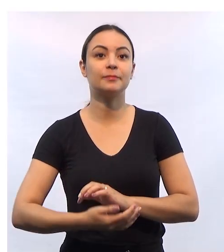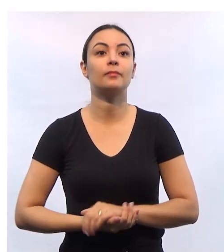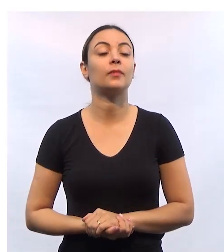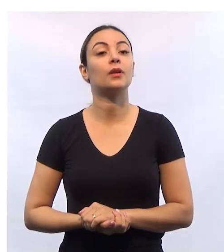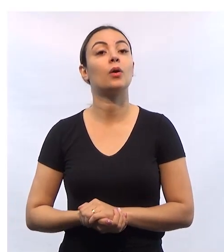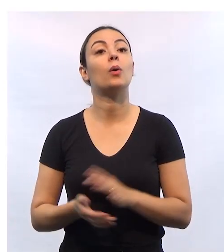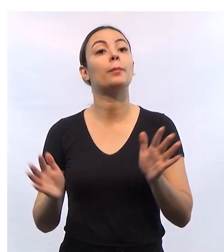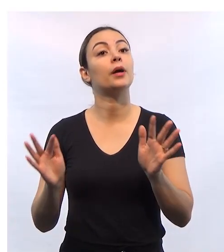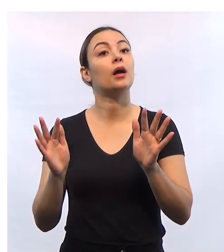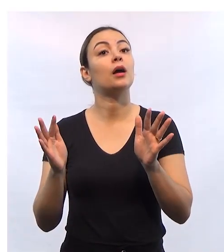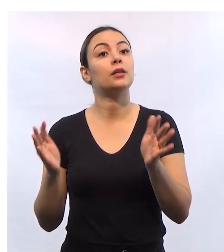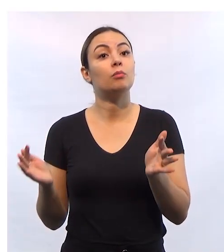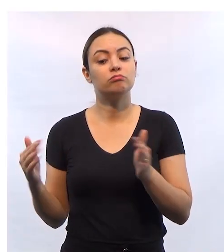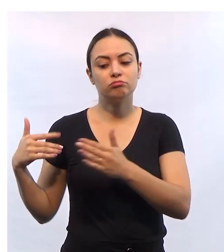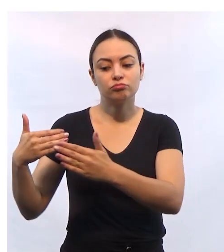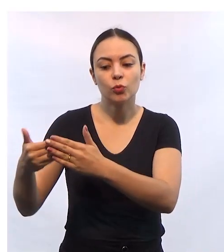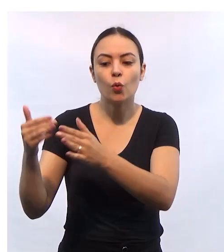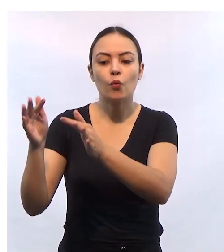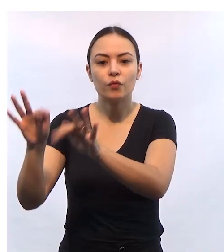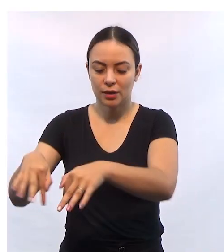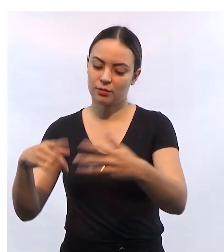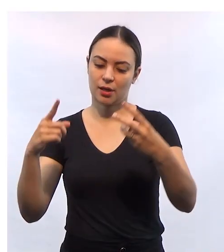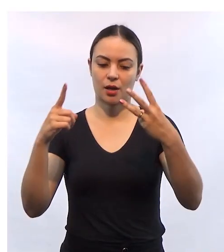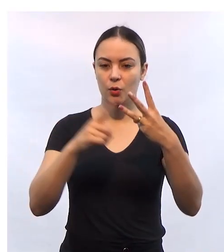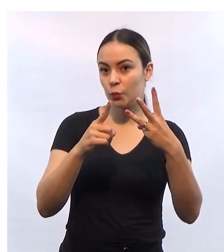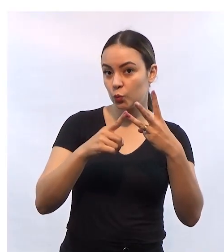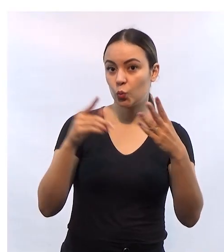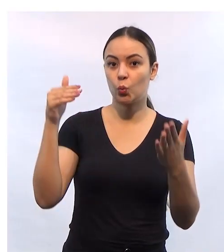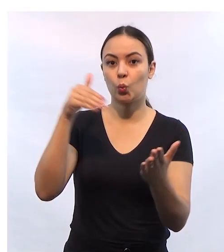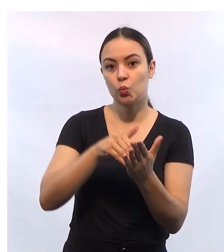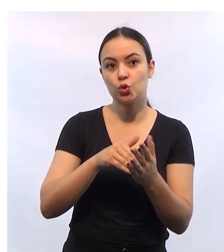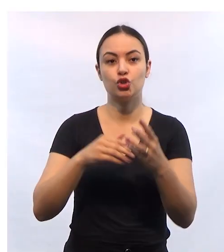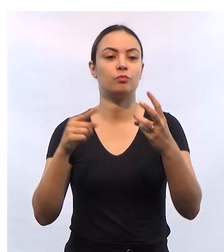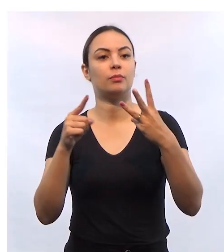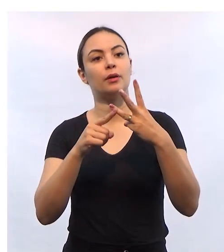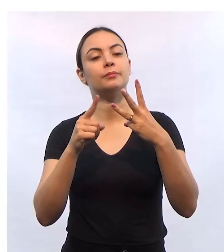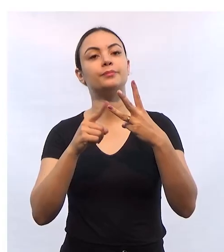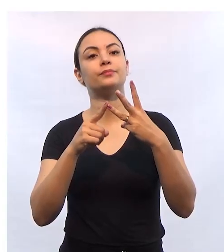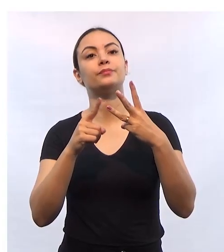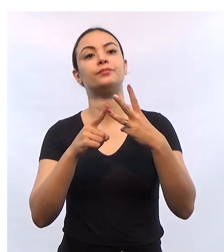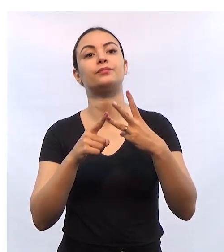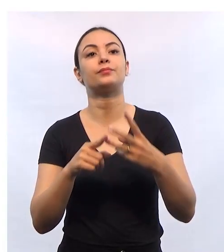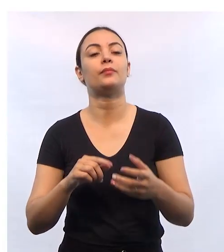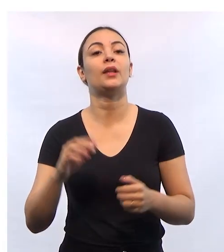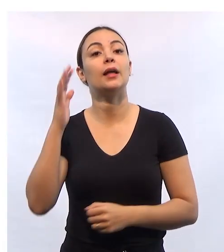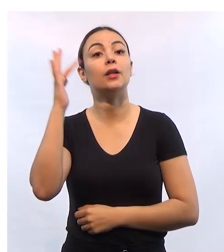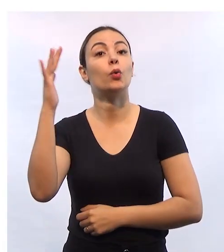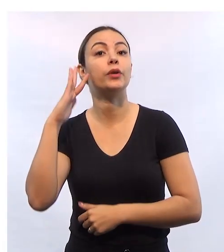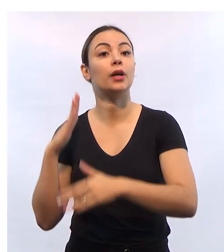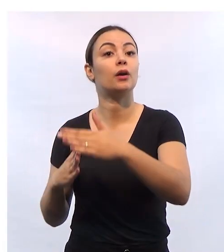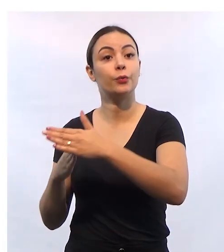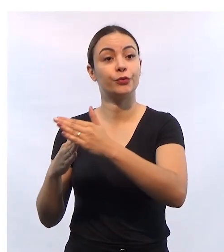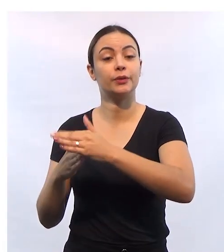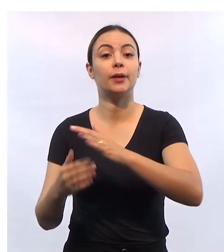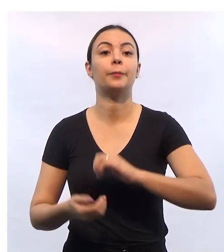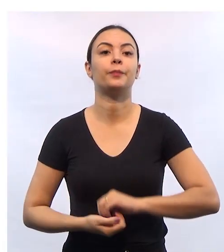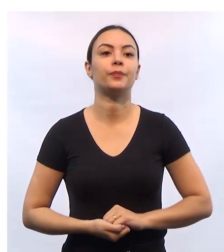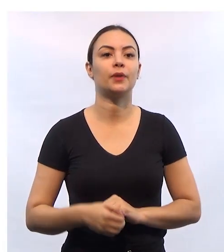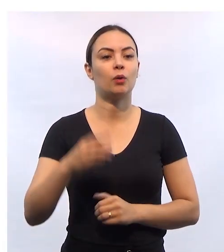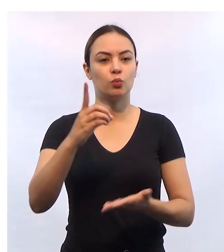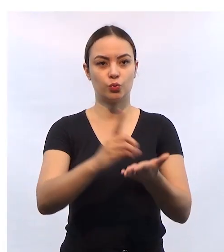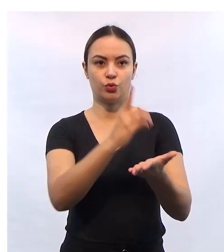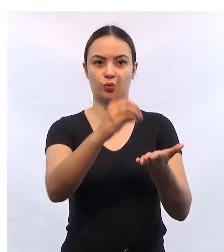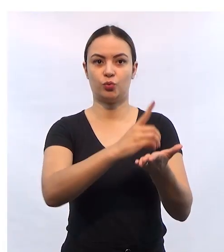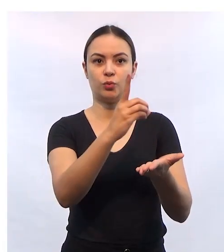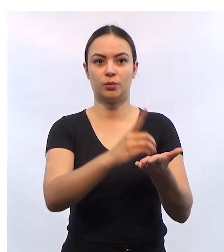desta unidade, vamos falar da teoria contingencial, bem simples, bem prático, tá? Segundo o dicionário Priberan,